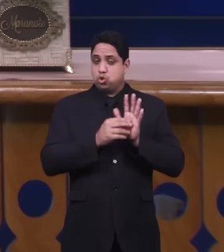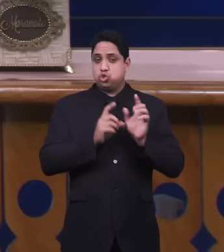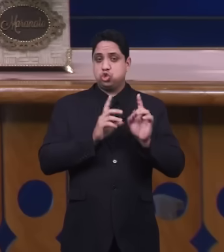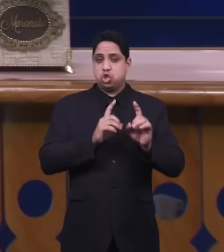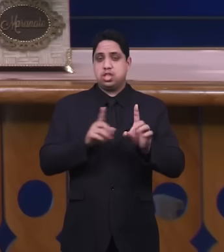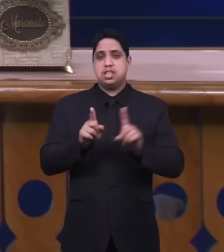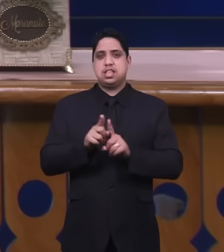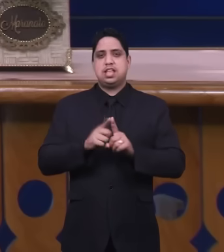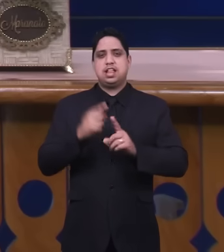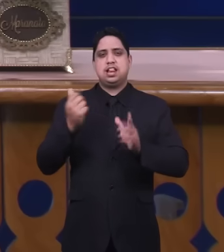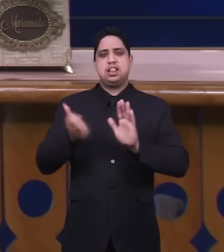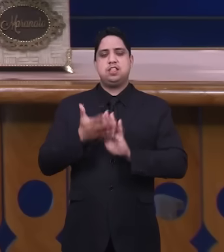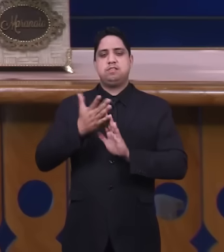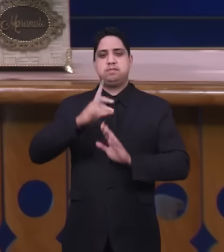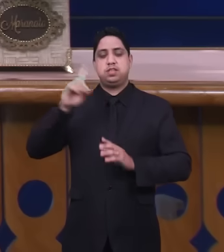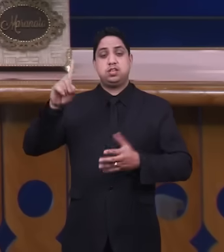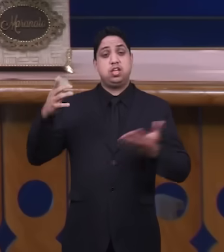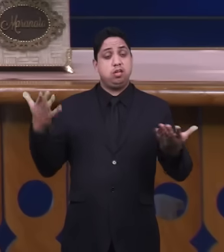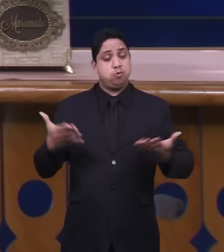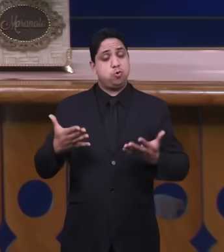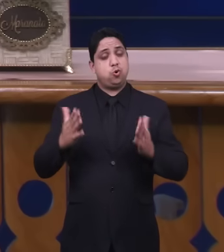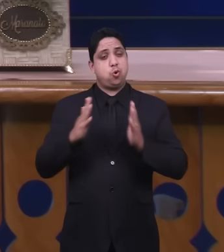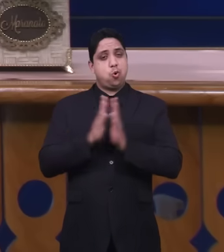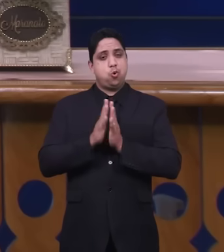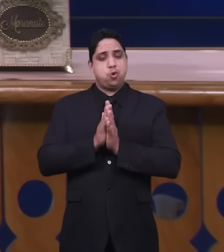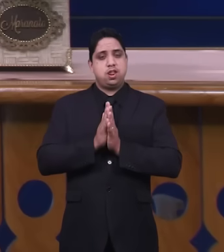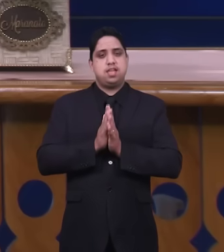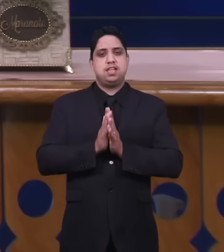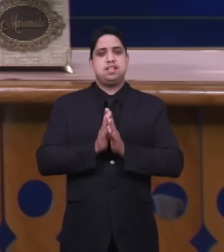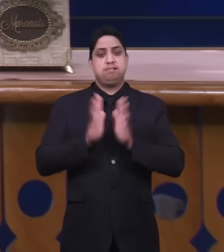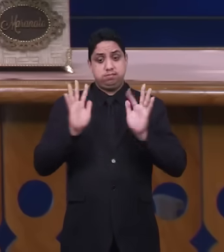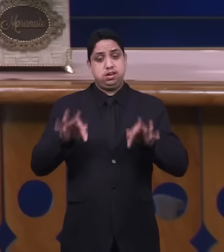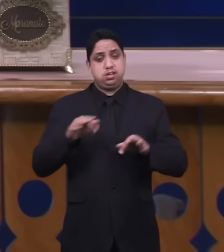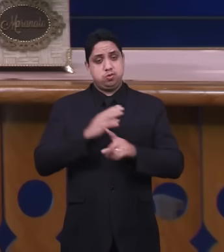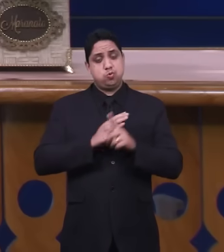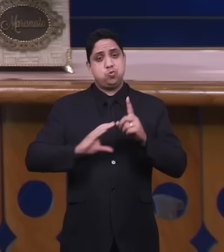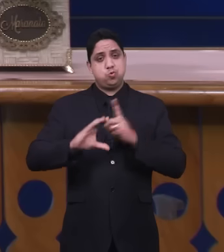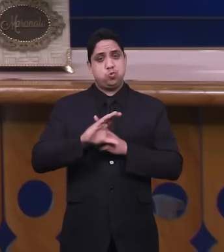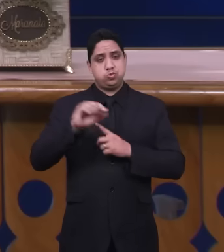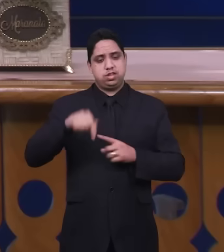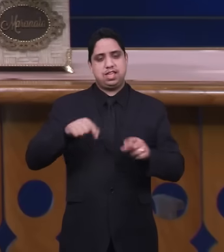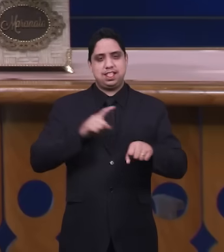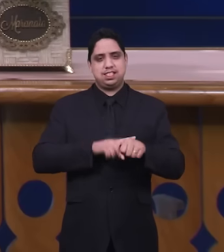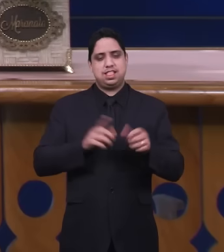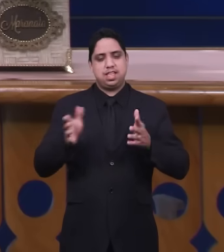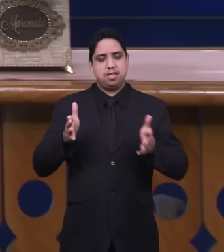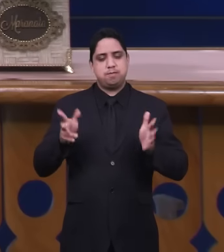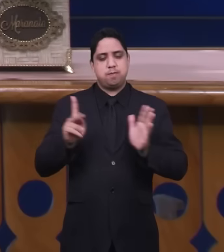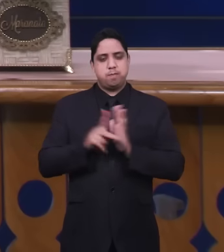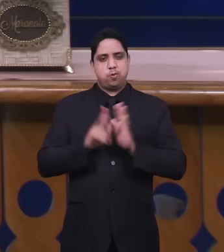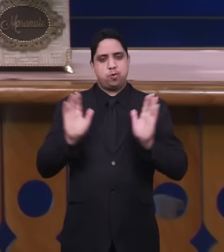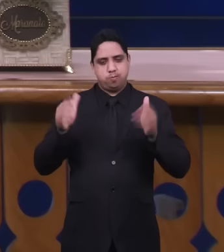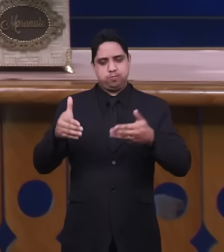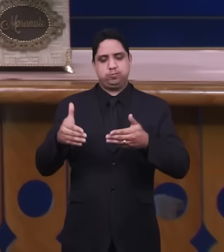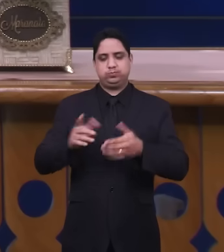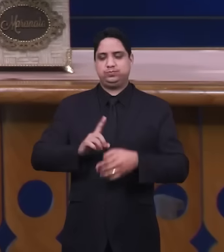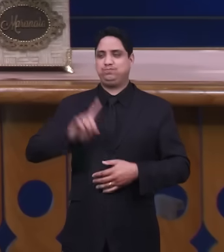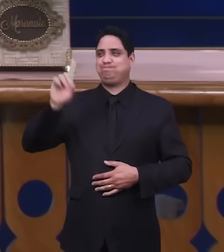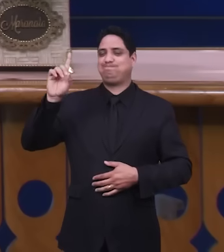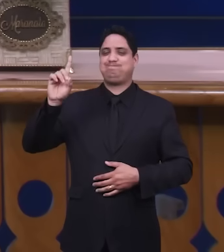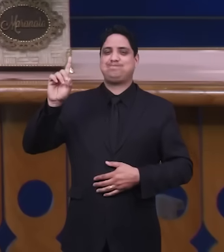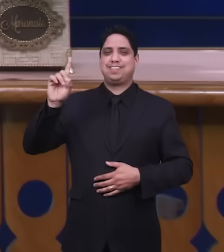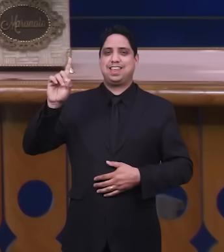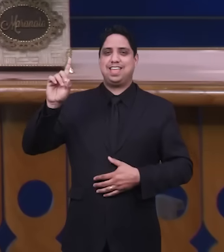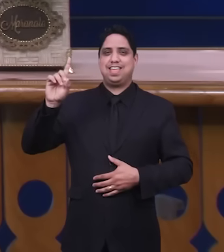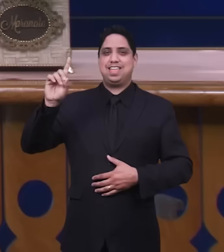Também cantamos louvor ao Senhor e agora vamos orar, entregando no altar do Senhor o nosso culto, esse tempo reservado, dedicado a Deus e que